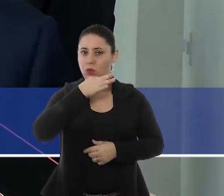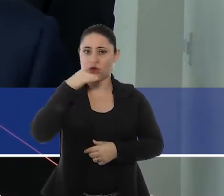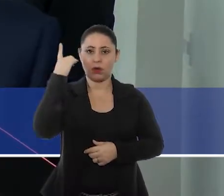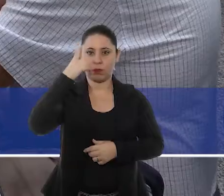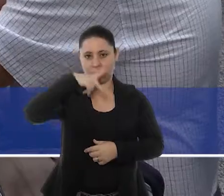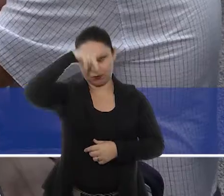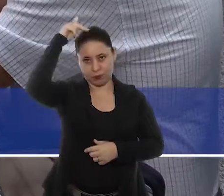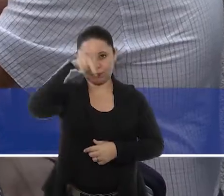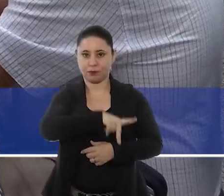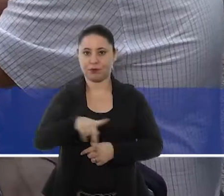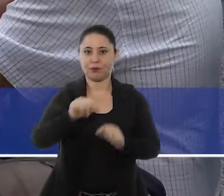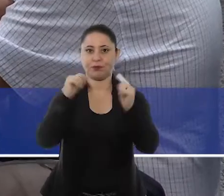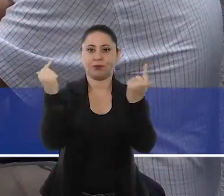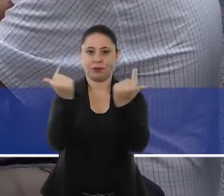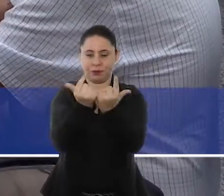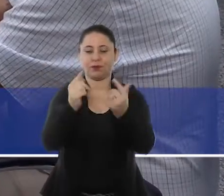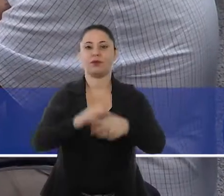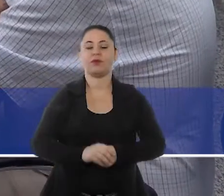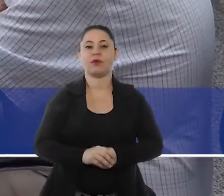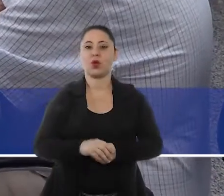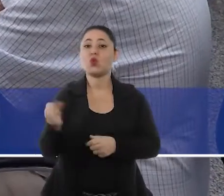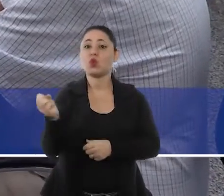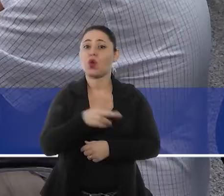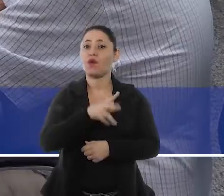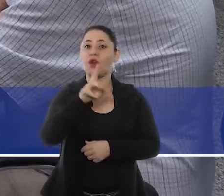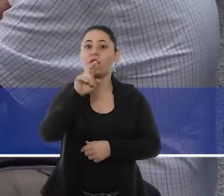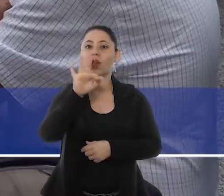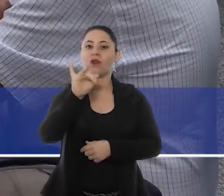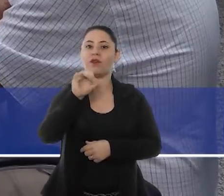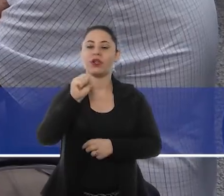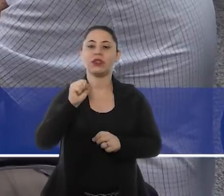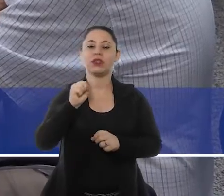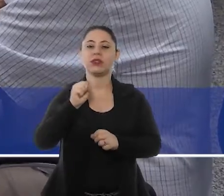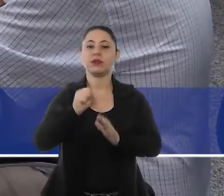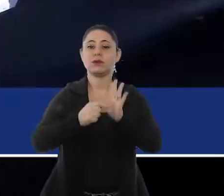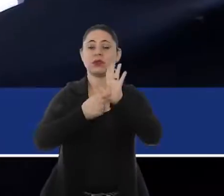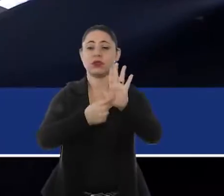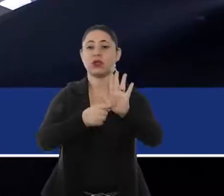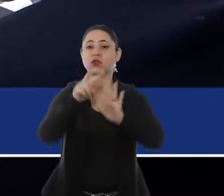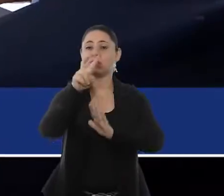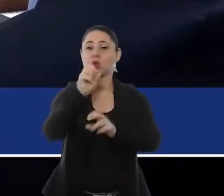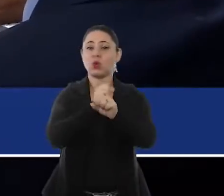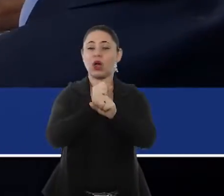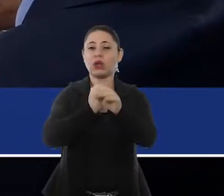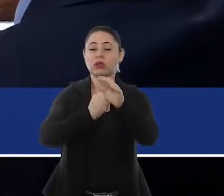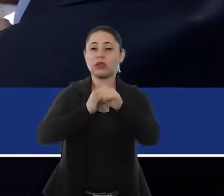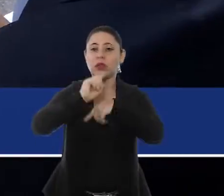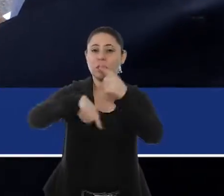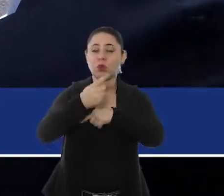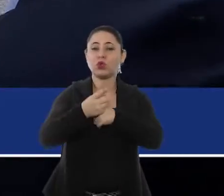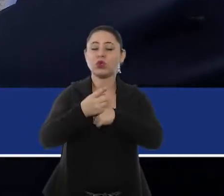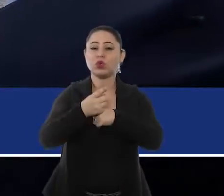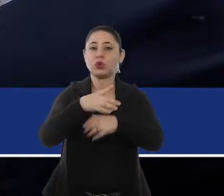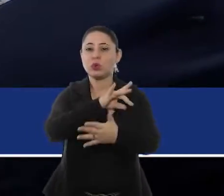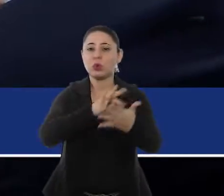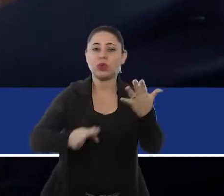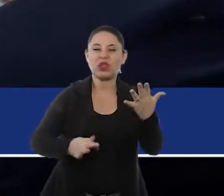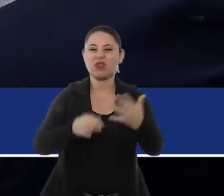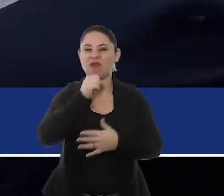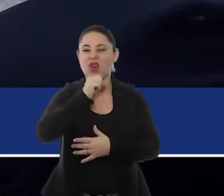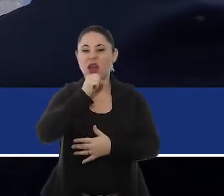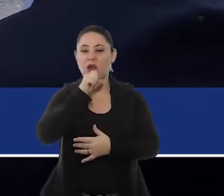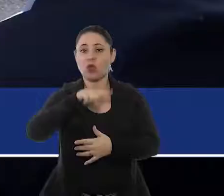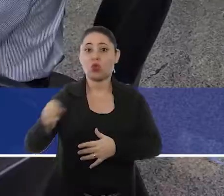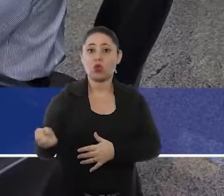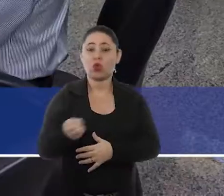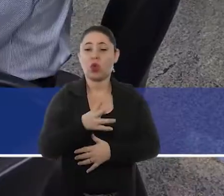com esse refis. Na opinião do deputado Paulo Correia, presidente do Legislativo Estadual, o novo refis, apresentado 5 anos após o